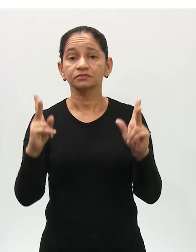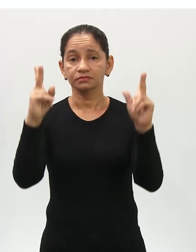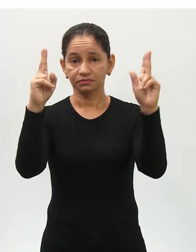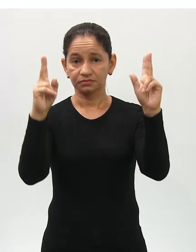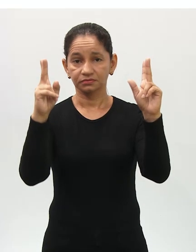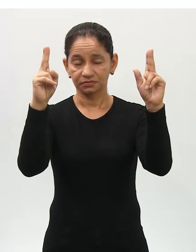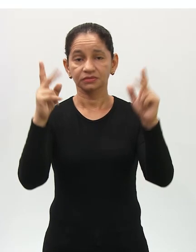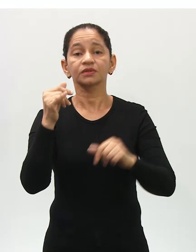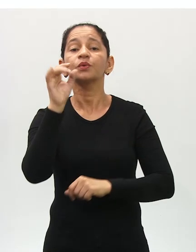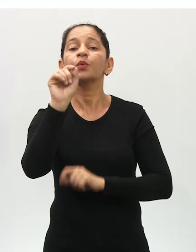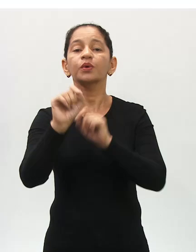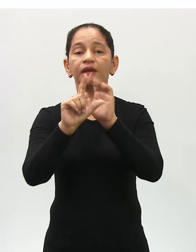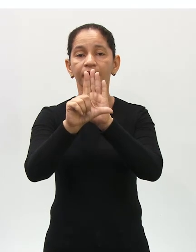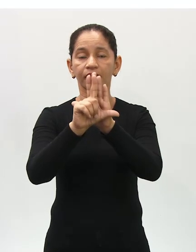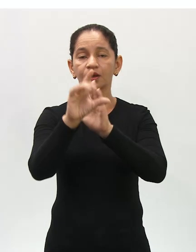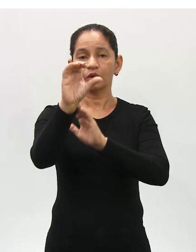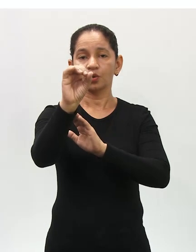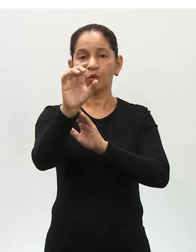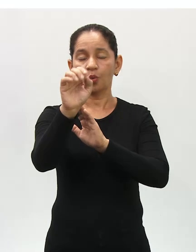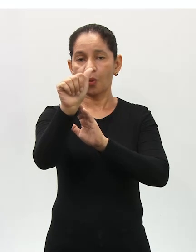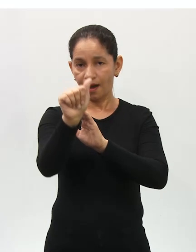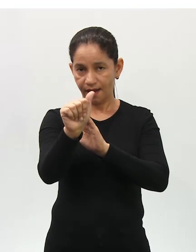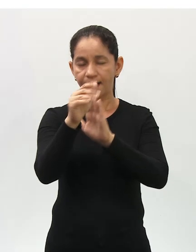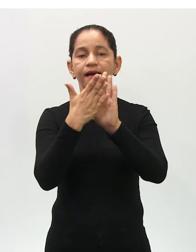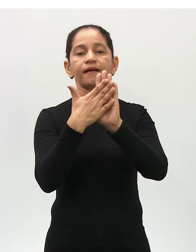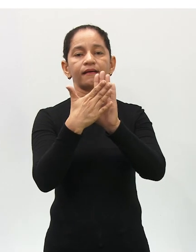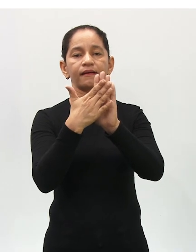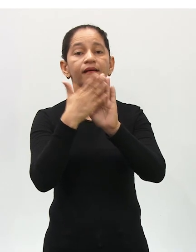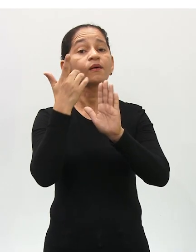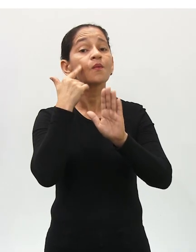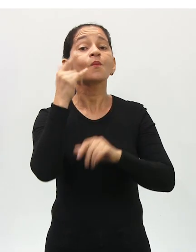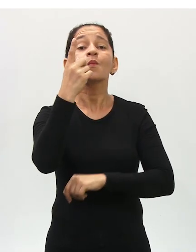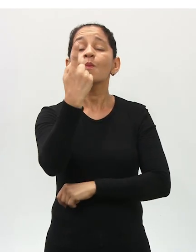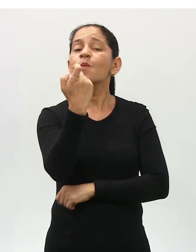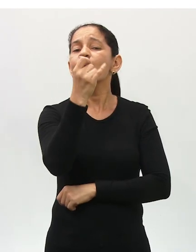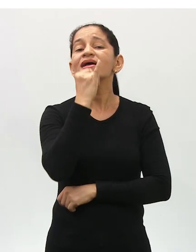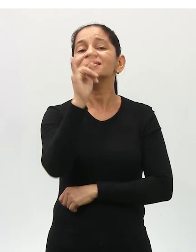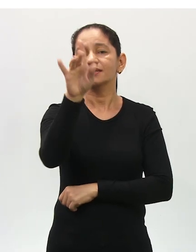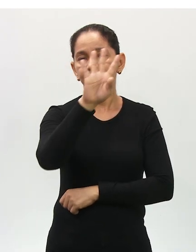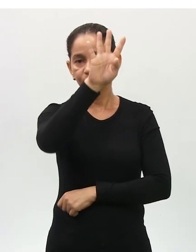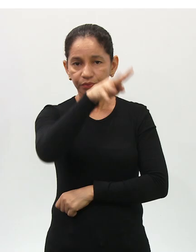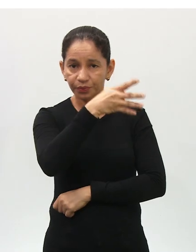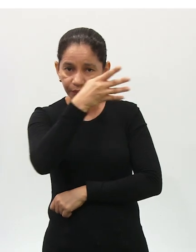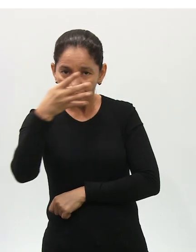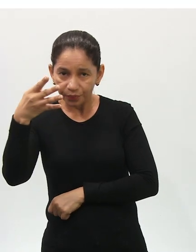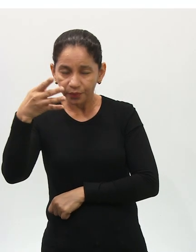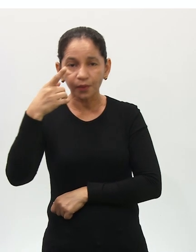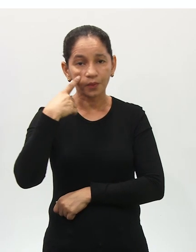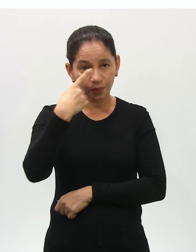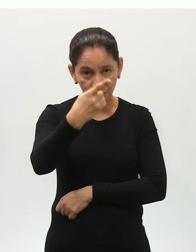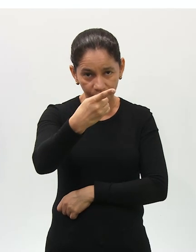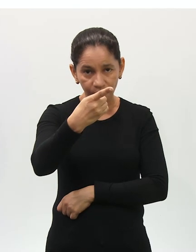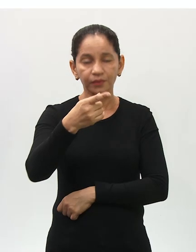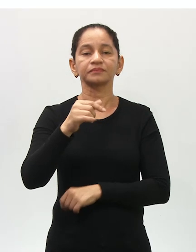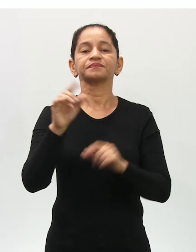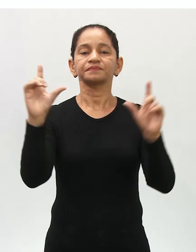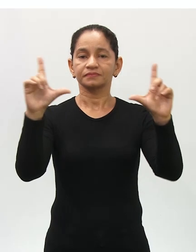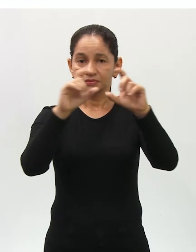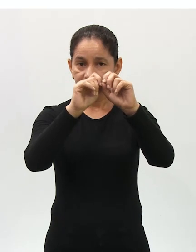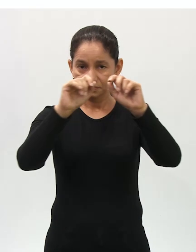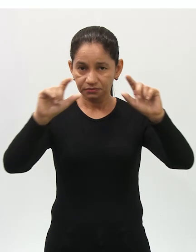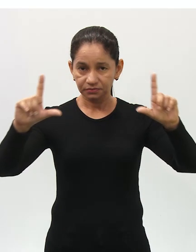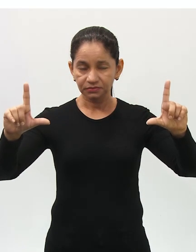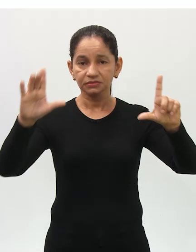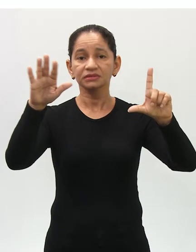que eu fiz da lei orçamentária anual. Aqui nós temos um exemplo, tá, de uma receita, de uma